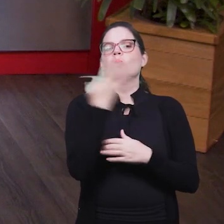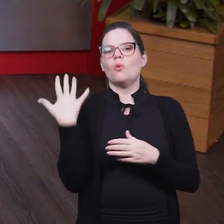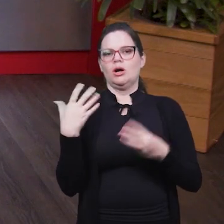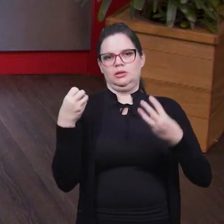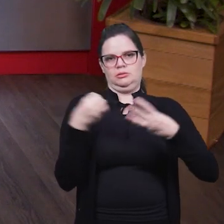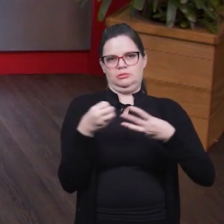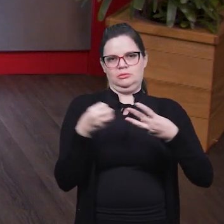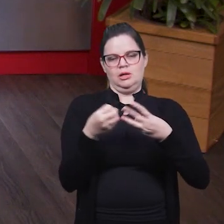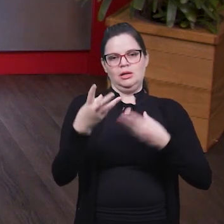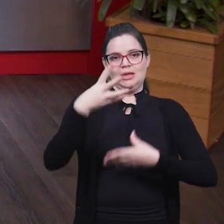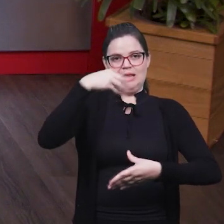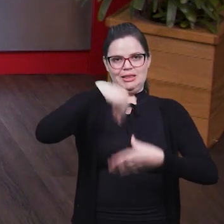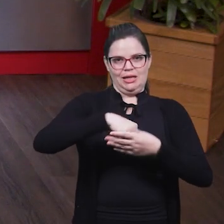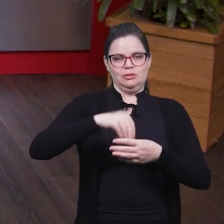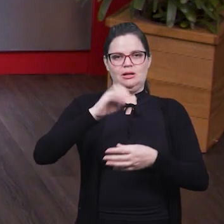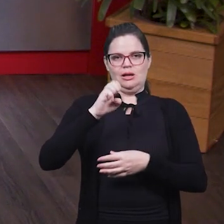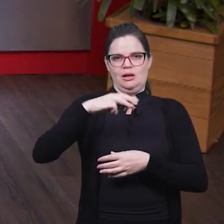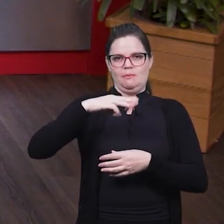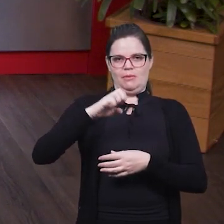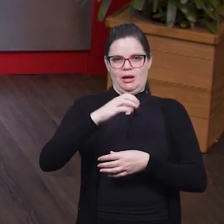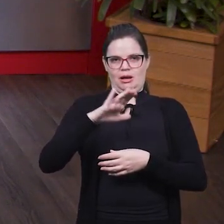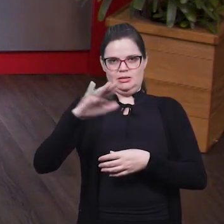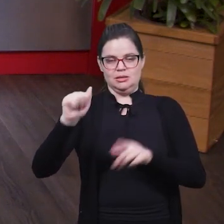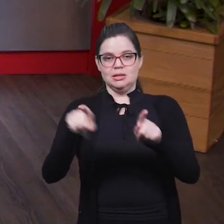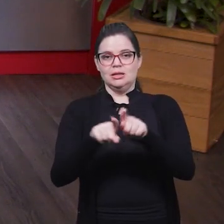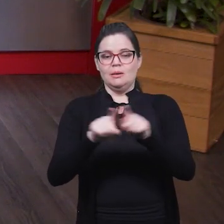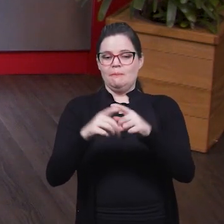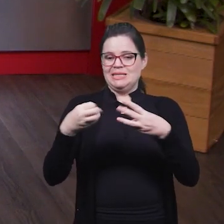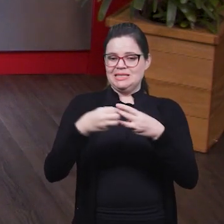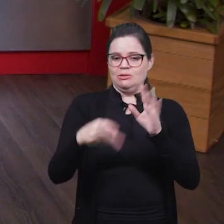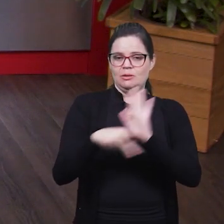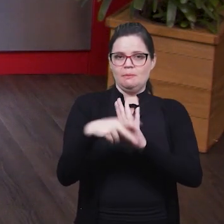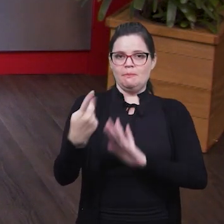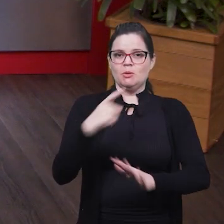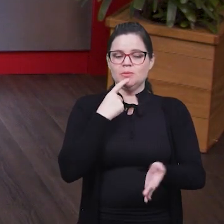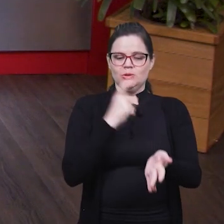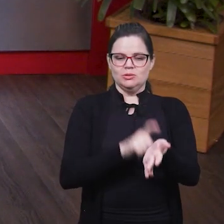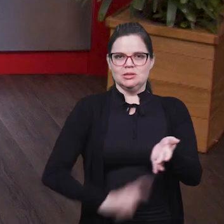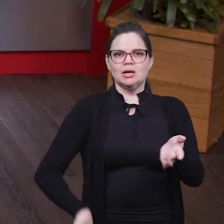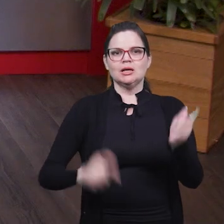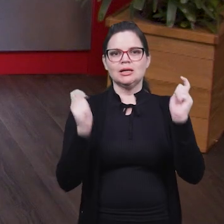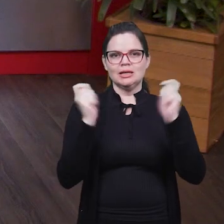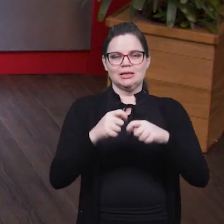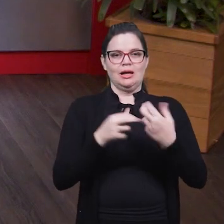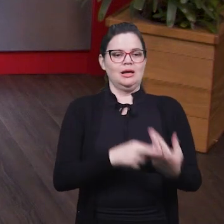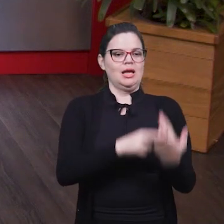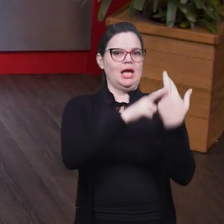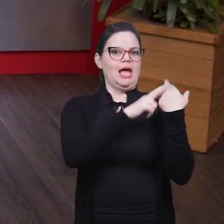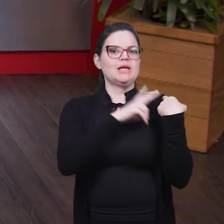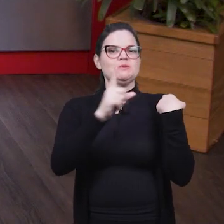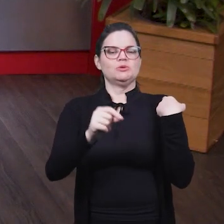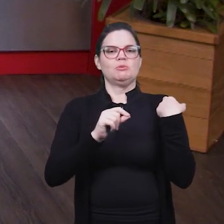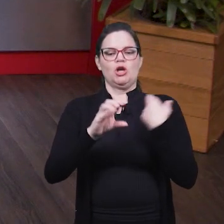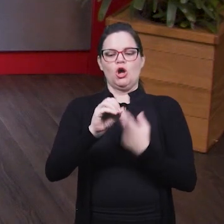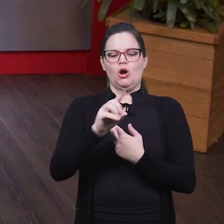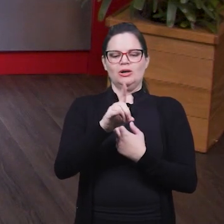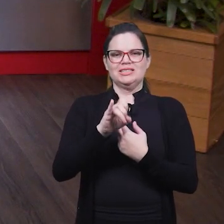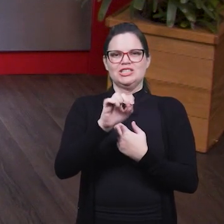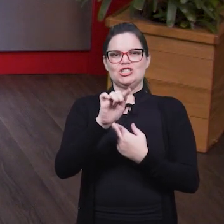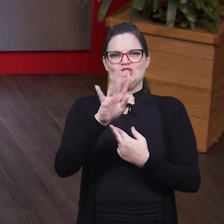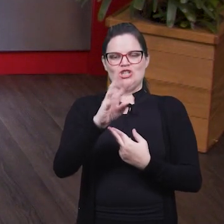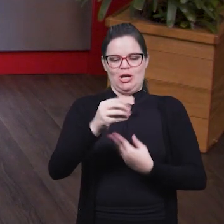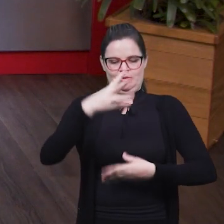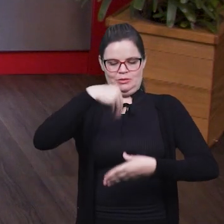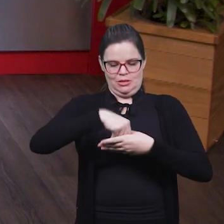das hemácias, células do sangue responsáveis pelo transporte dos nutrientes e oxigênio pelo organismo.